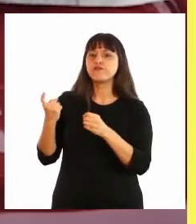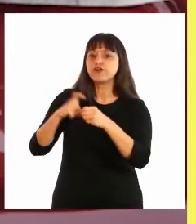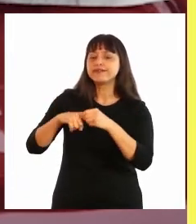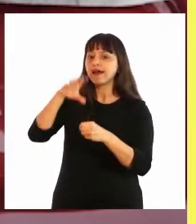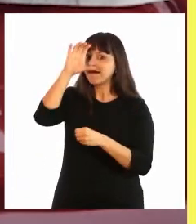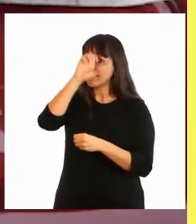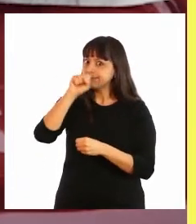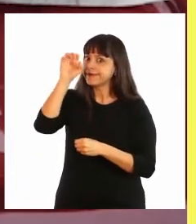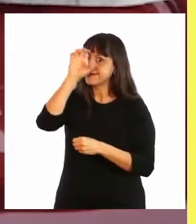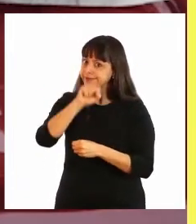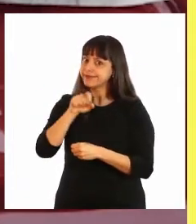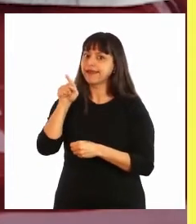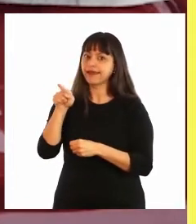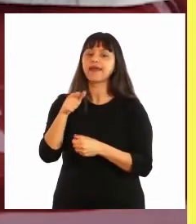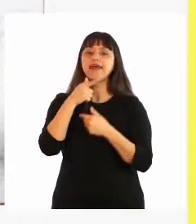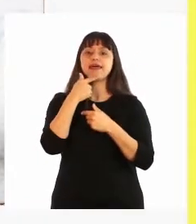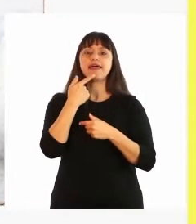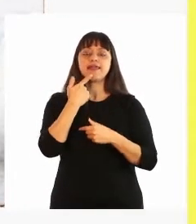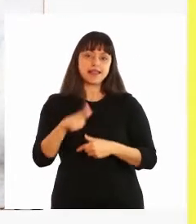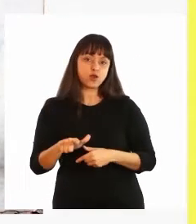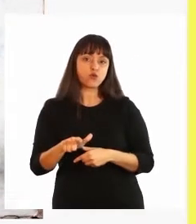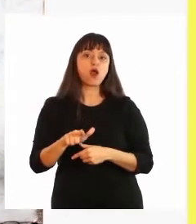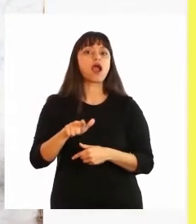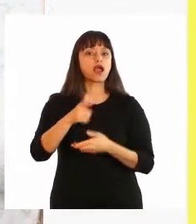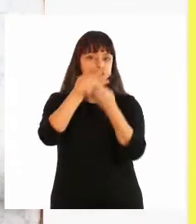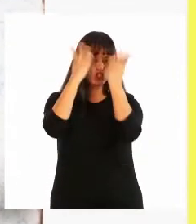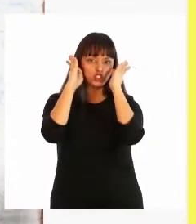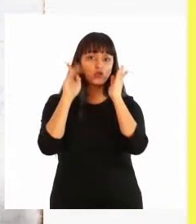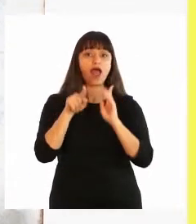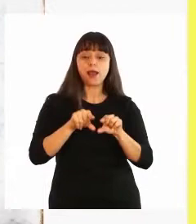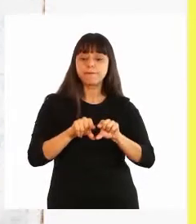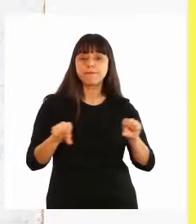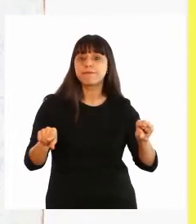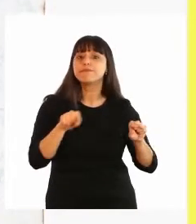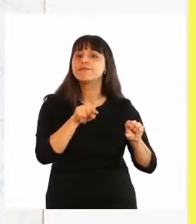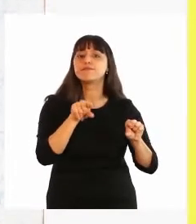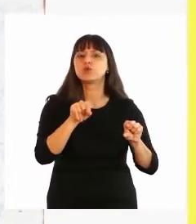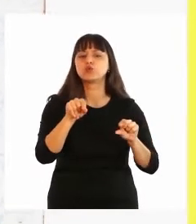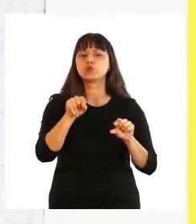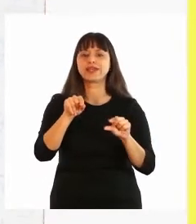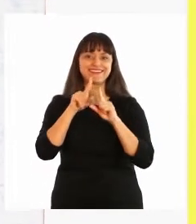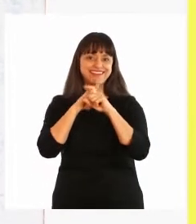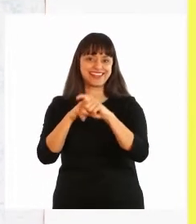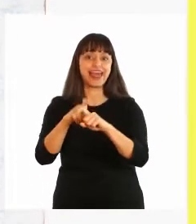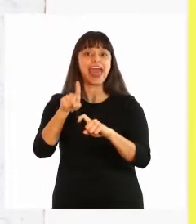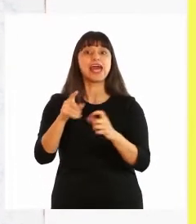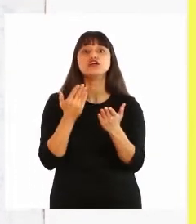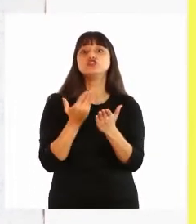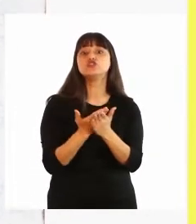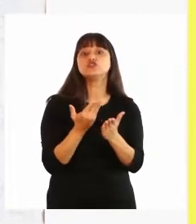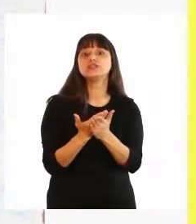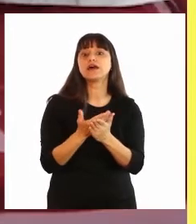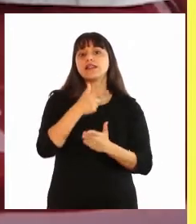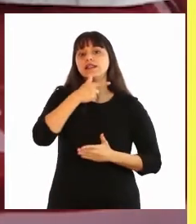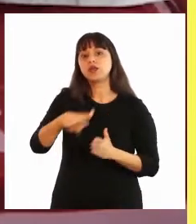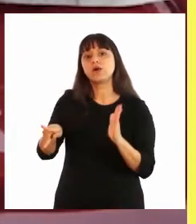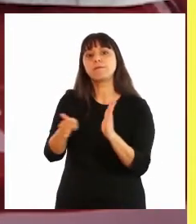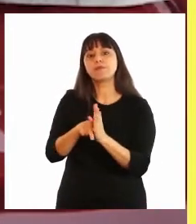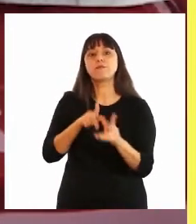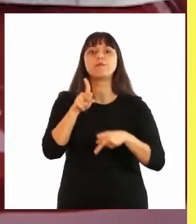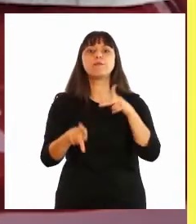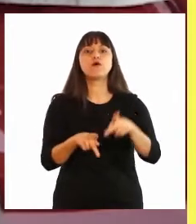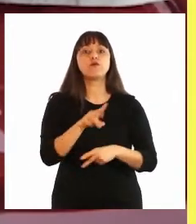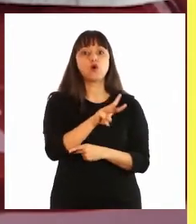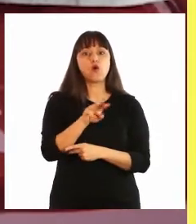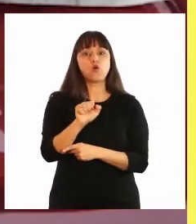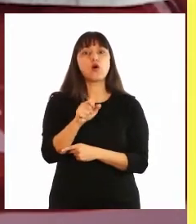mas basicamente essa apostila se chama Estudando com a Nossa Língua, Estudando com a Nossa Língua,